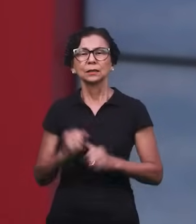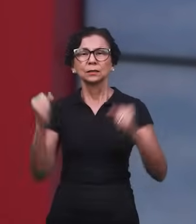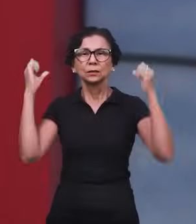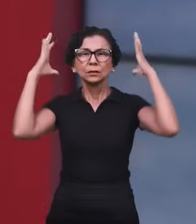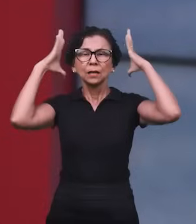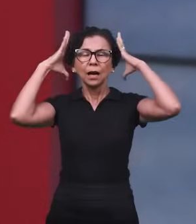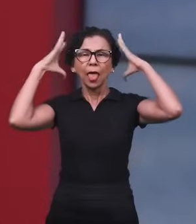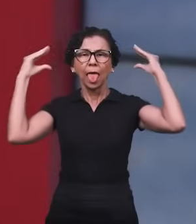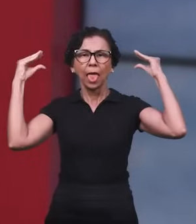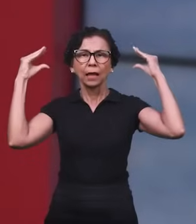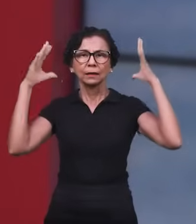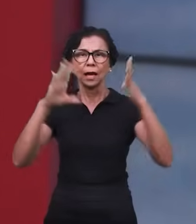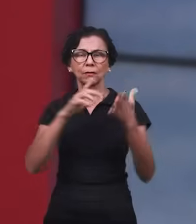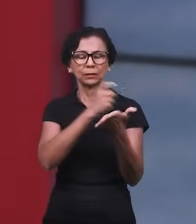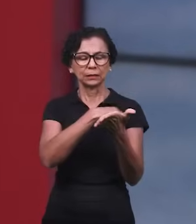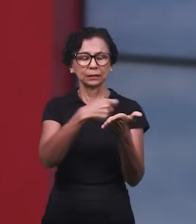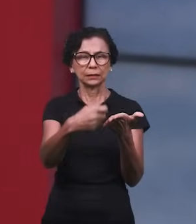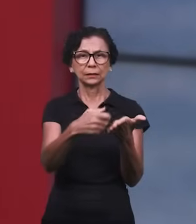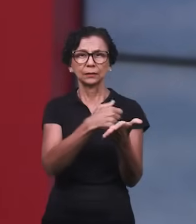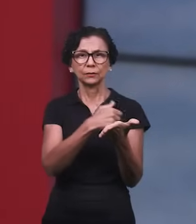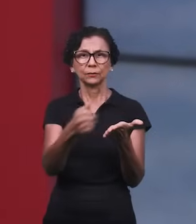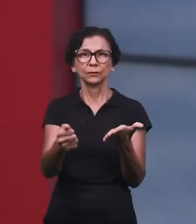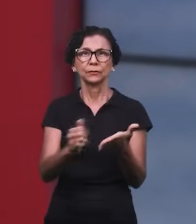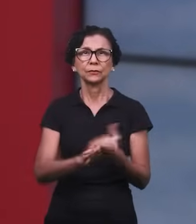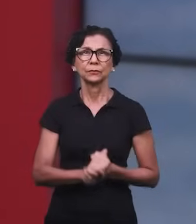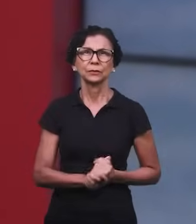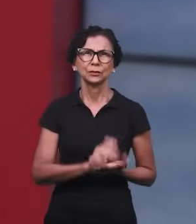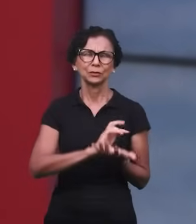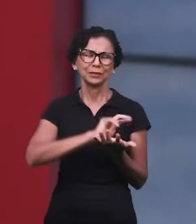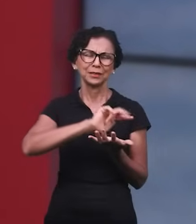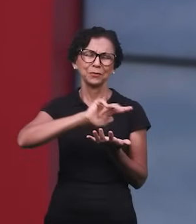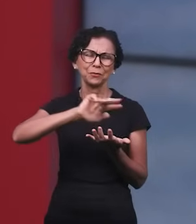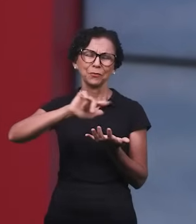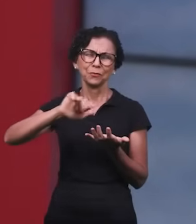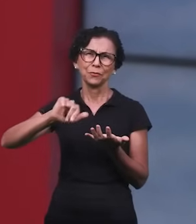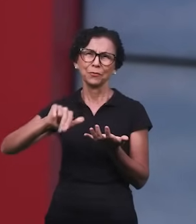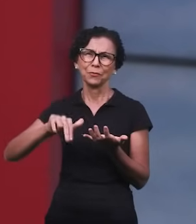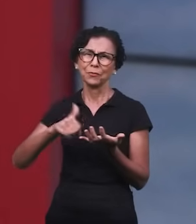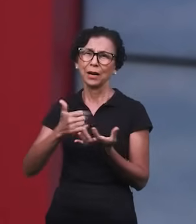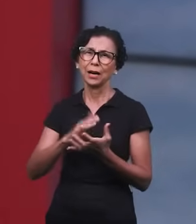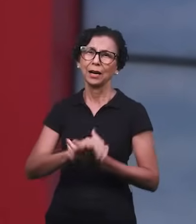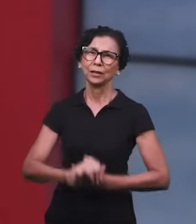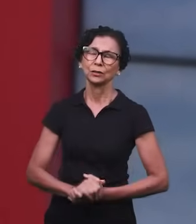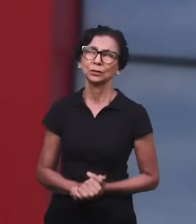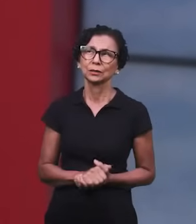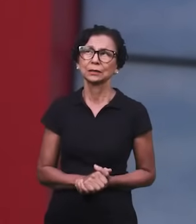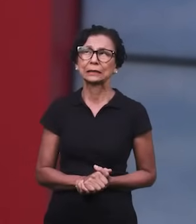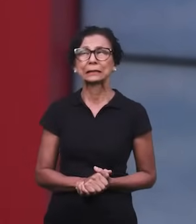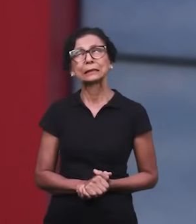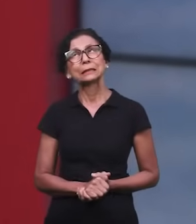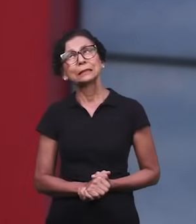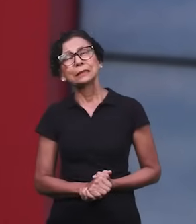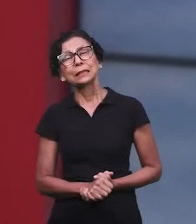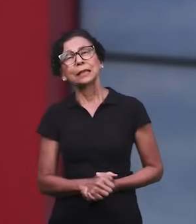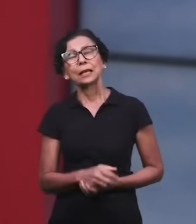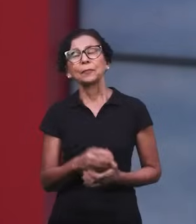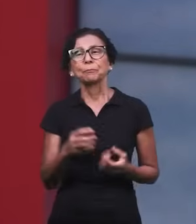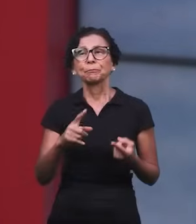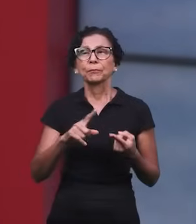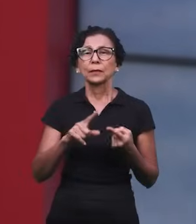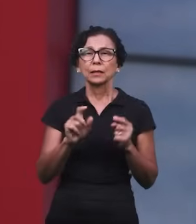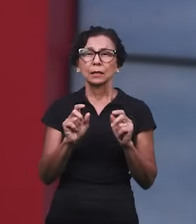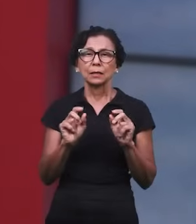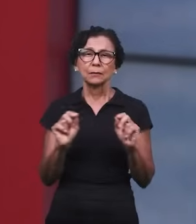800 verbos escritos, 800 conjugações verbais escritas no presente subjuntivo, que é suponhamos,